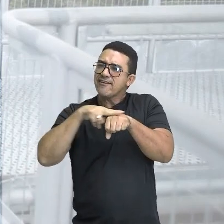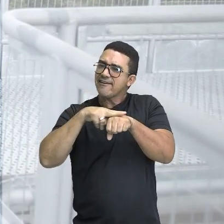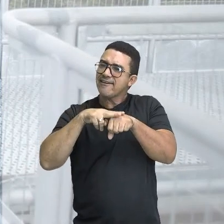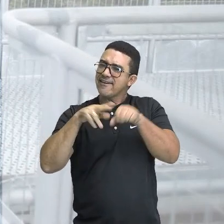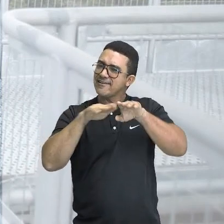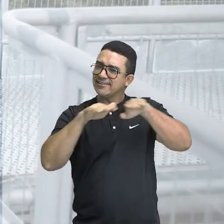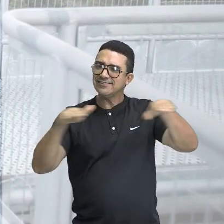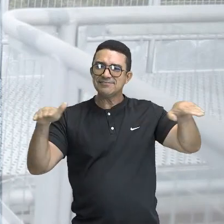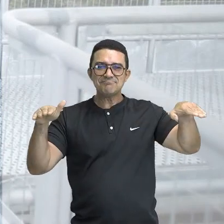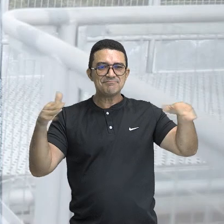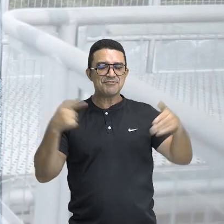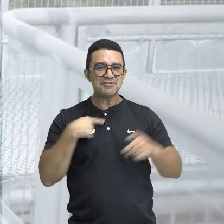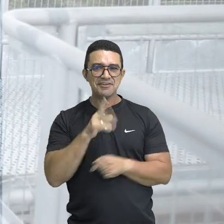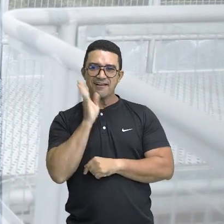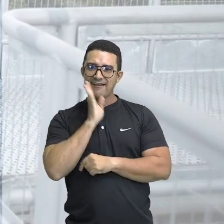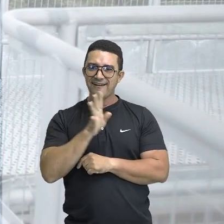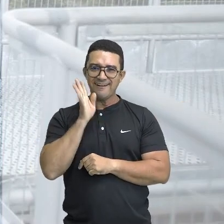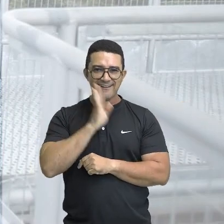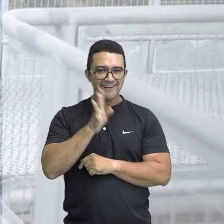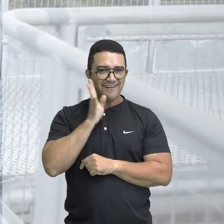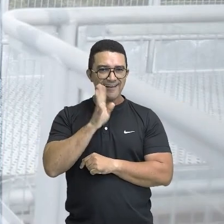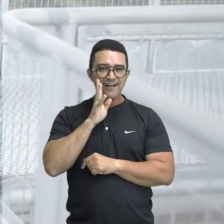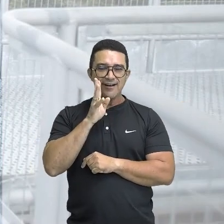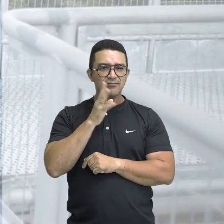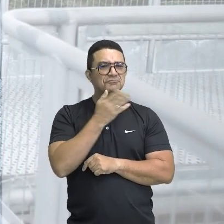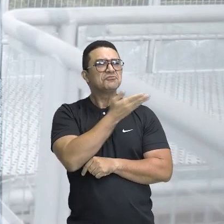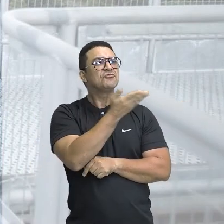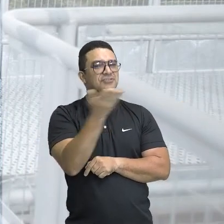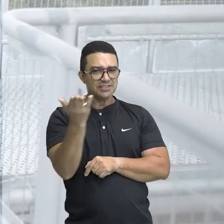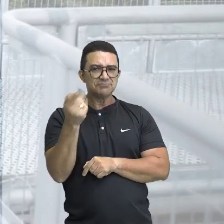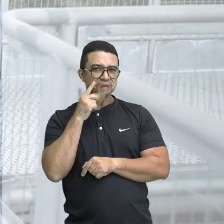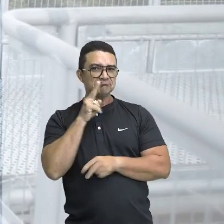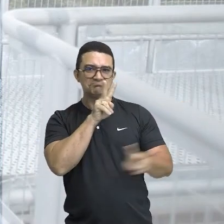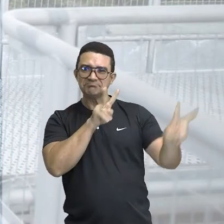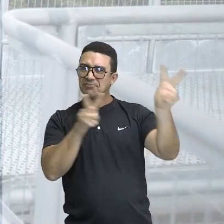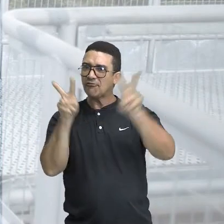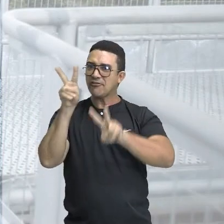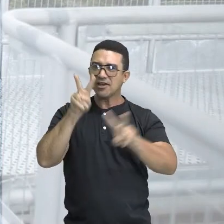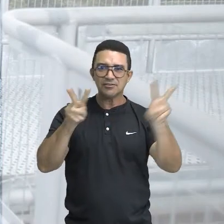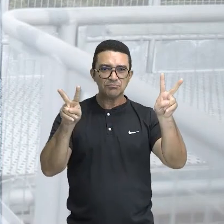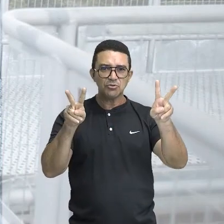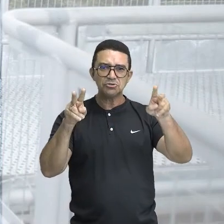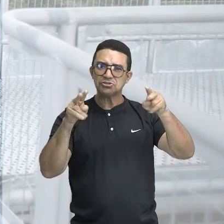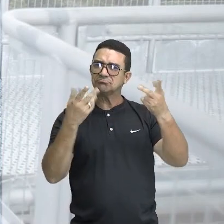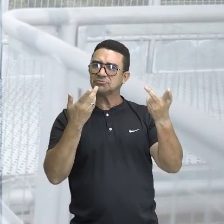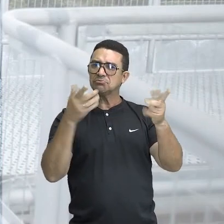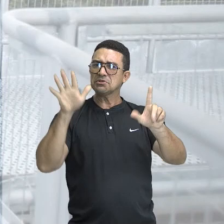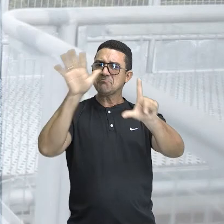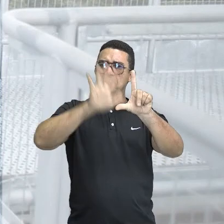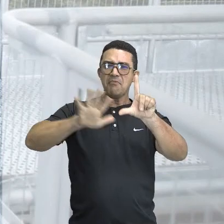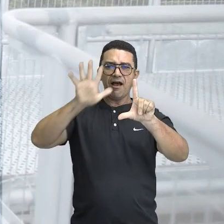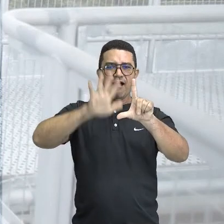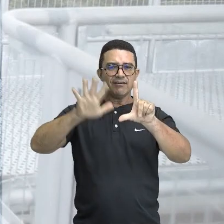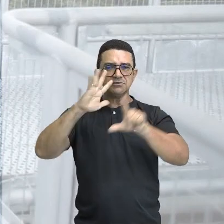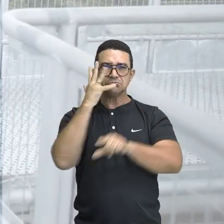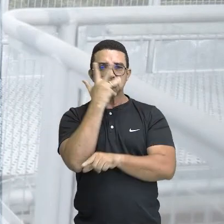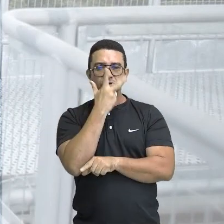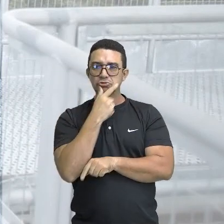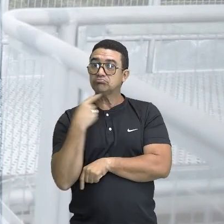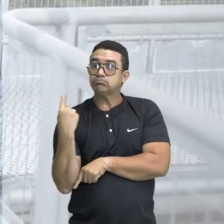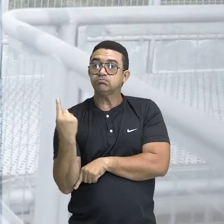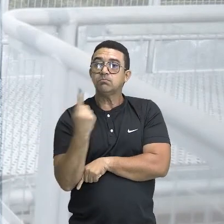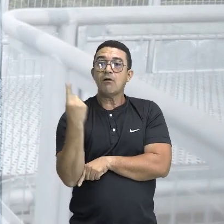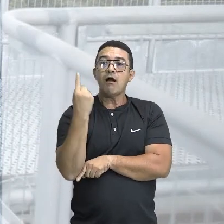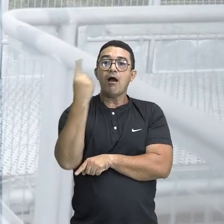professora. É. Muito legal. Vocês aí estão vendo, olha que cenário bonito. Estamos aqui numa parte